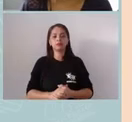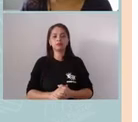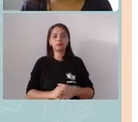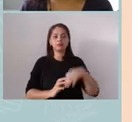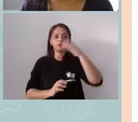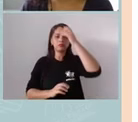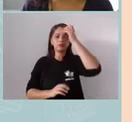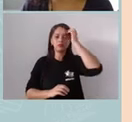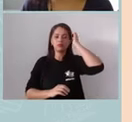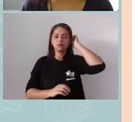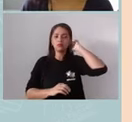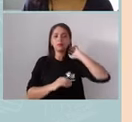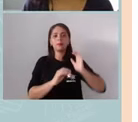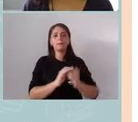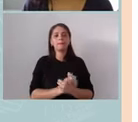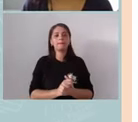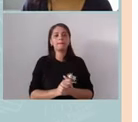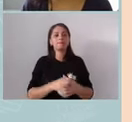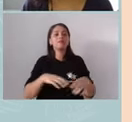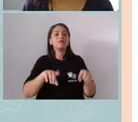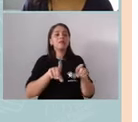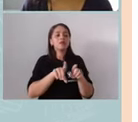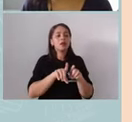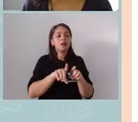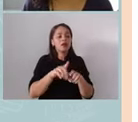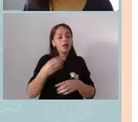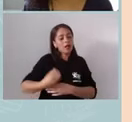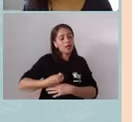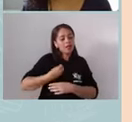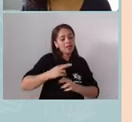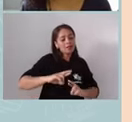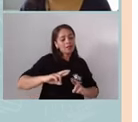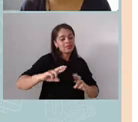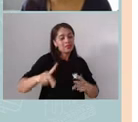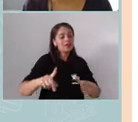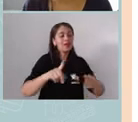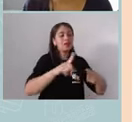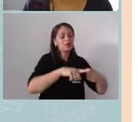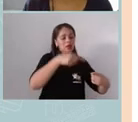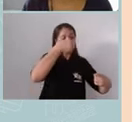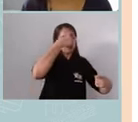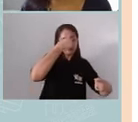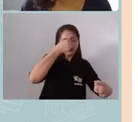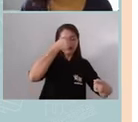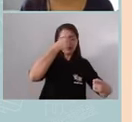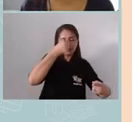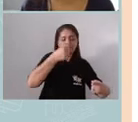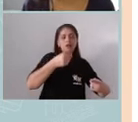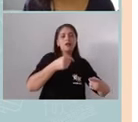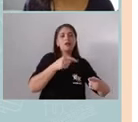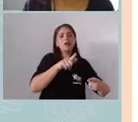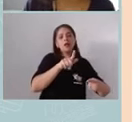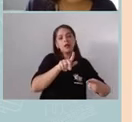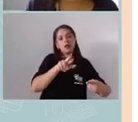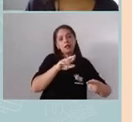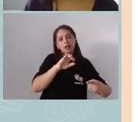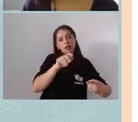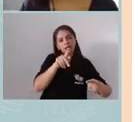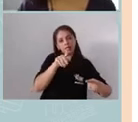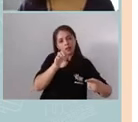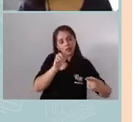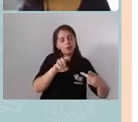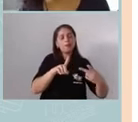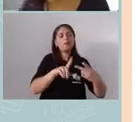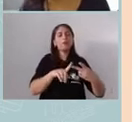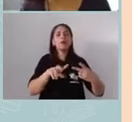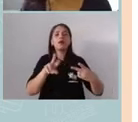aí, atentar aqui, existe uma diferença de gripe e resfriado, até que muita gente acha que é a mesma coisa, mas não é, são vírus diferentes, vão